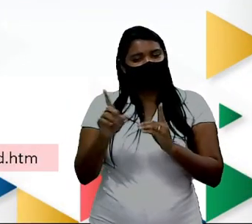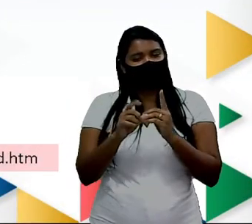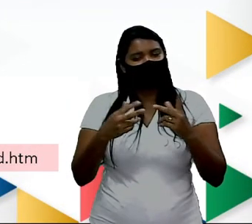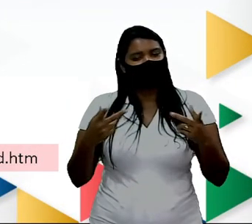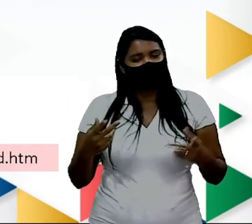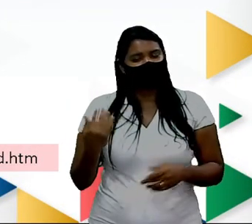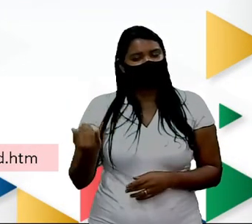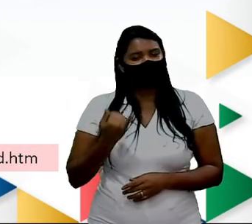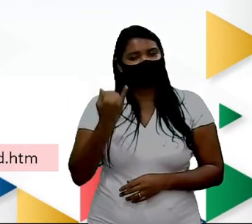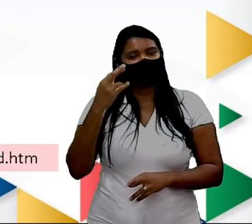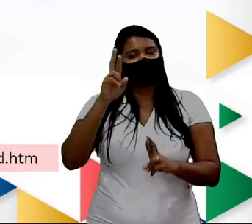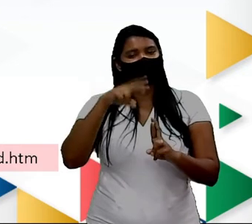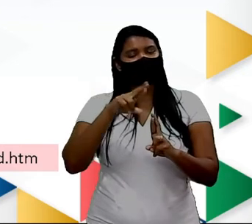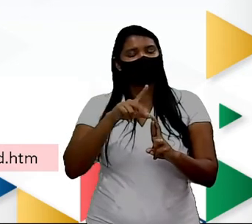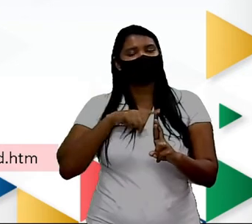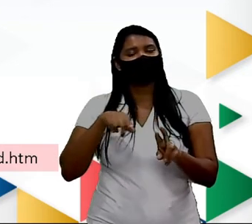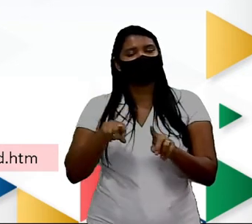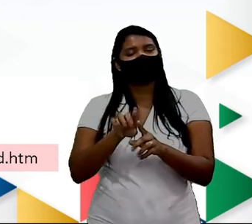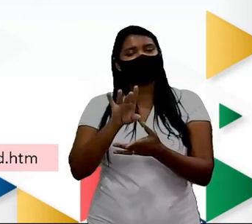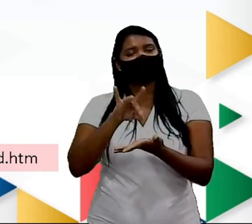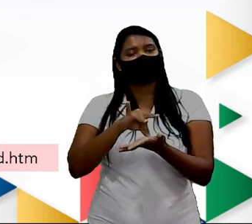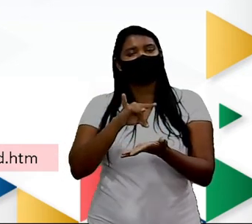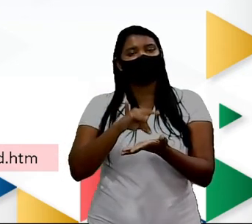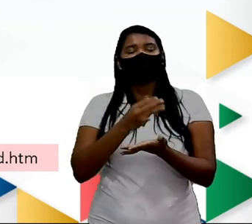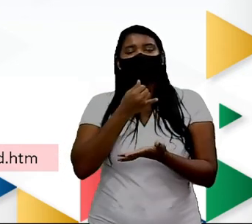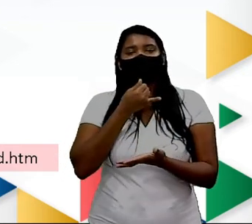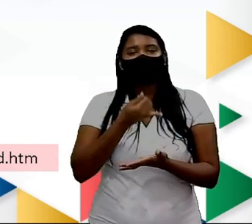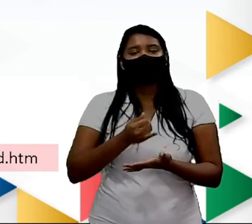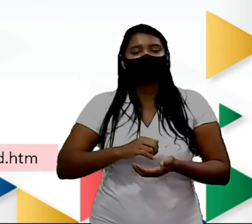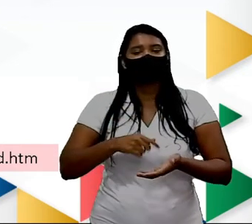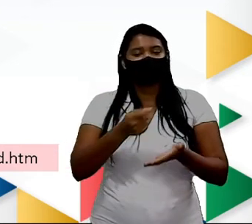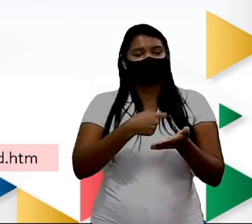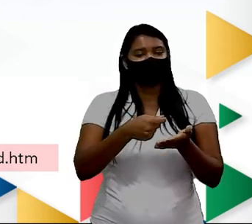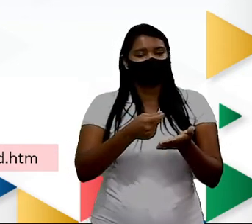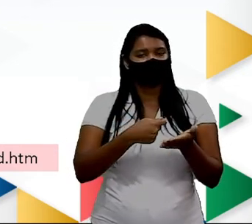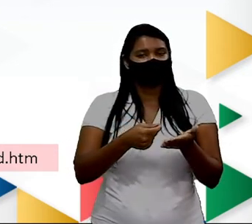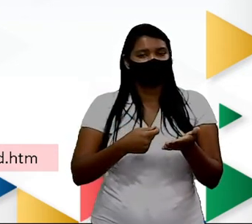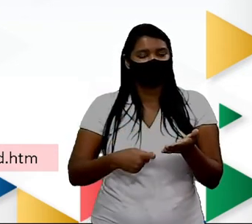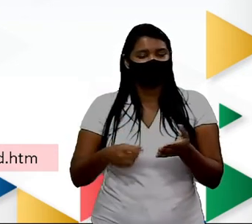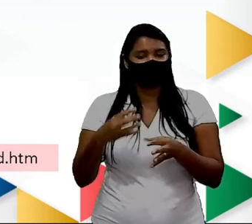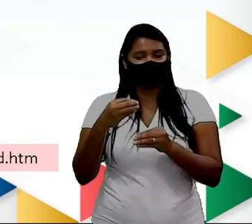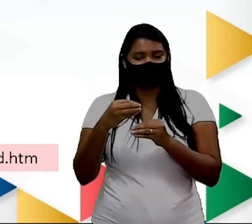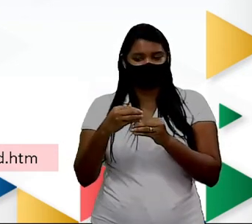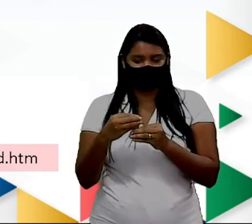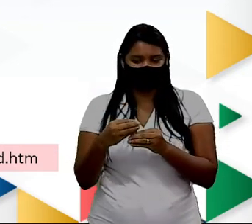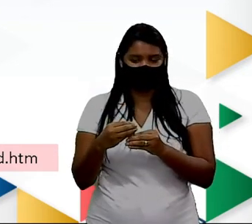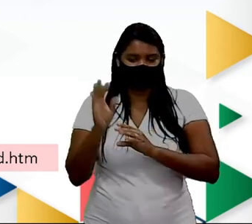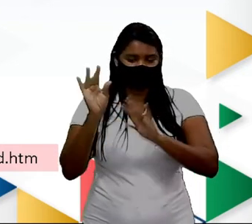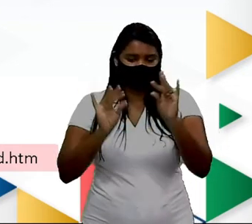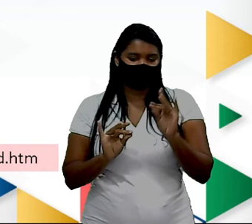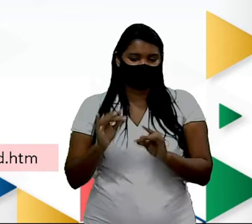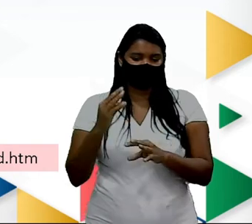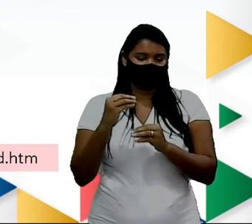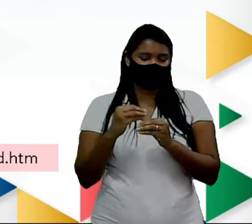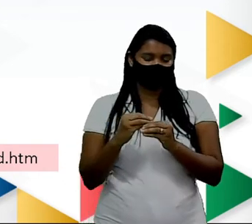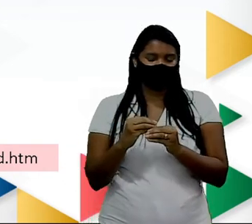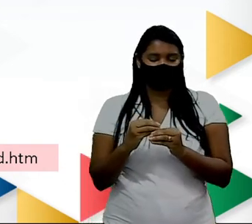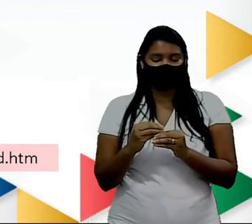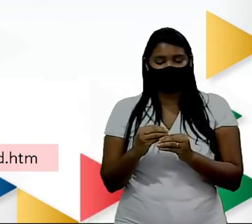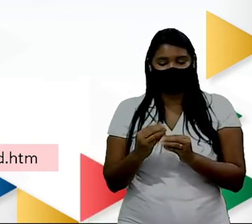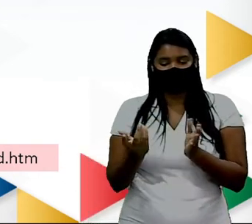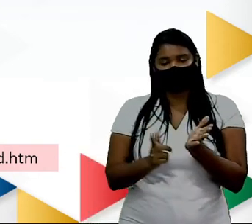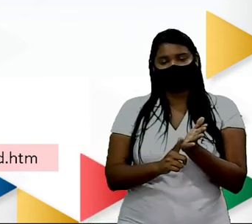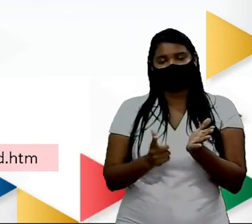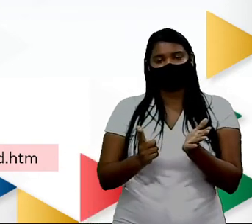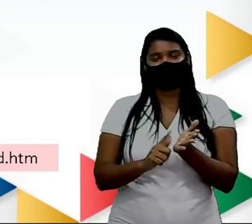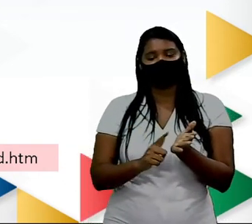primeira referência que a gente tem, na verdade, é escrita no pergaminho, uma espécie de papel,